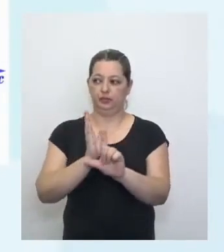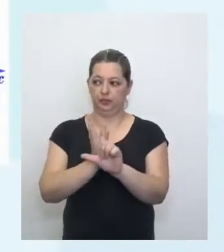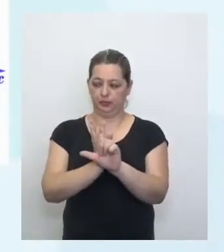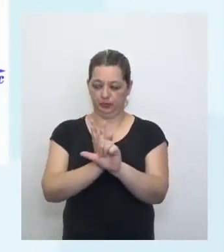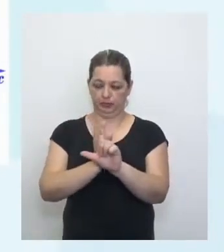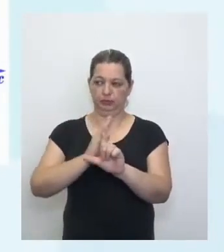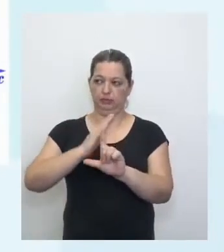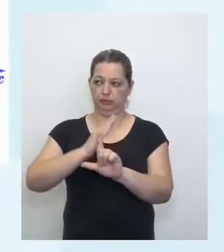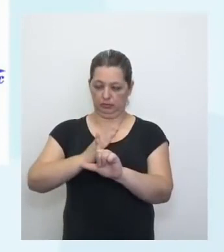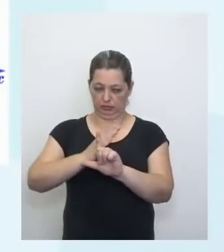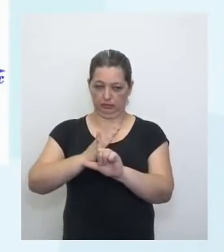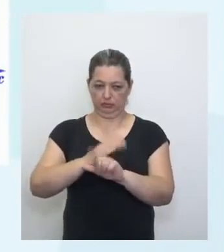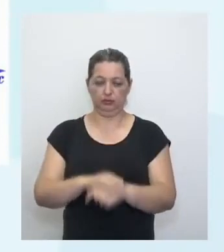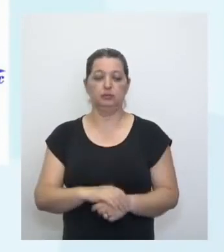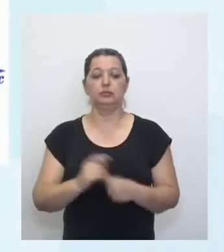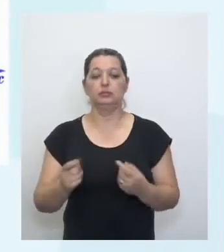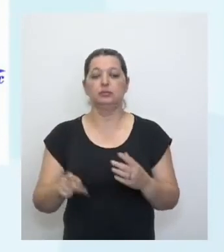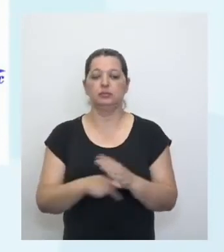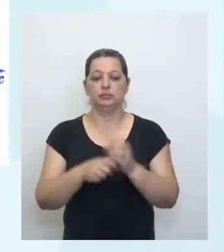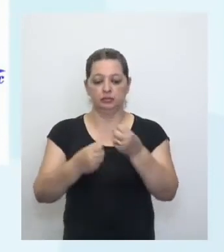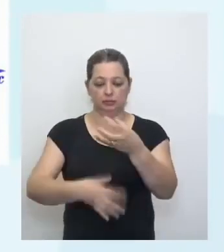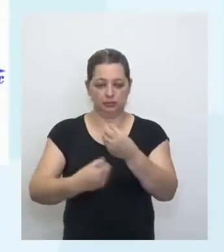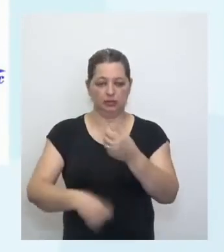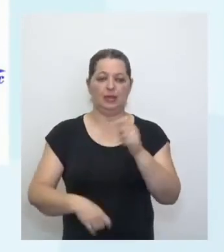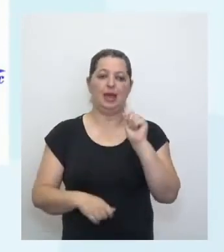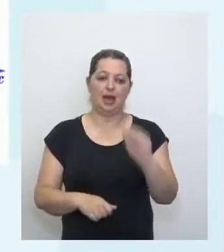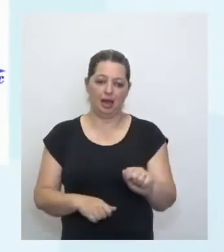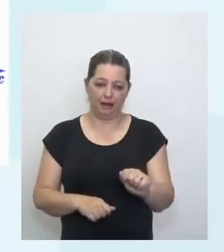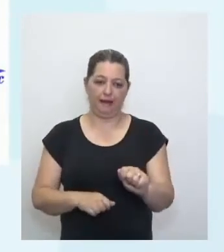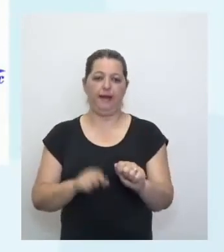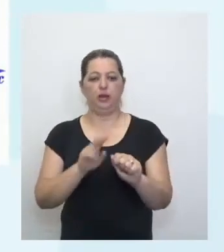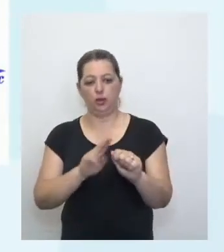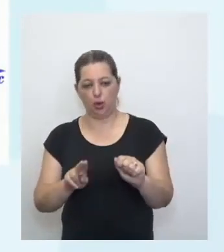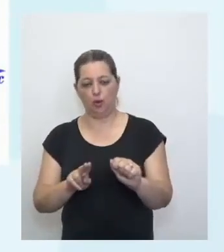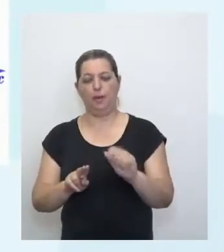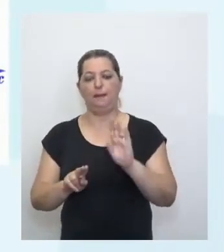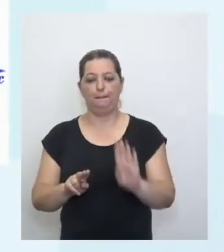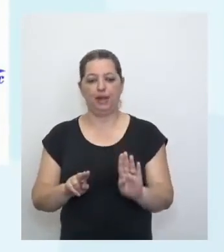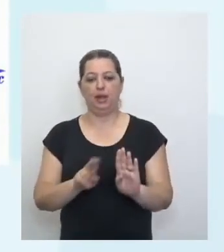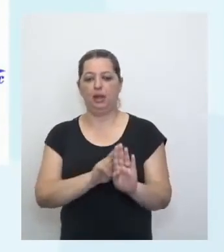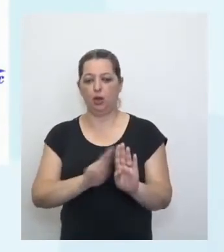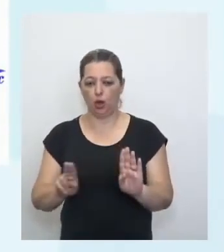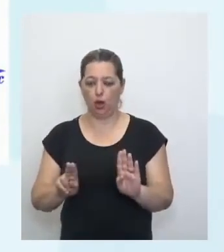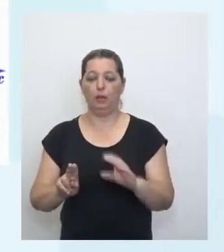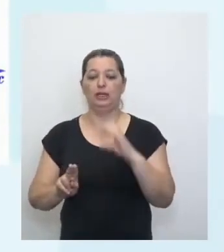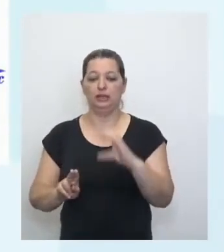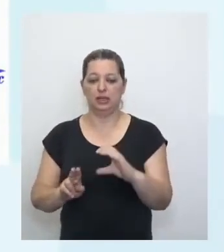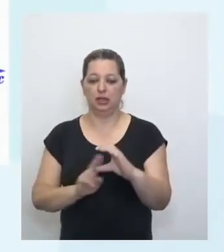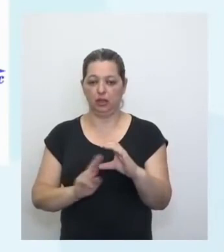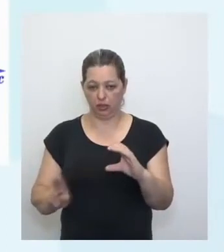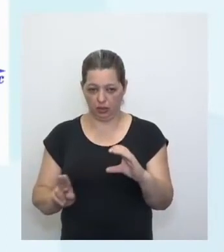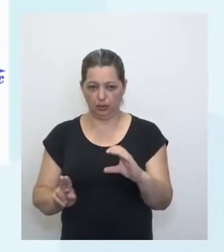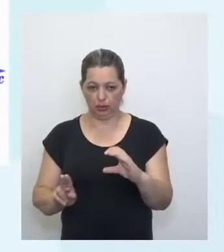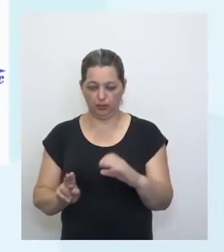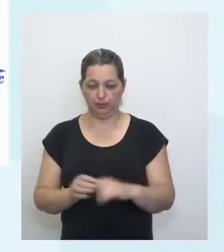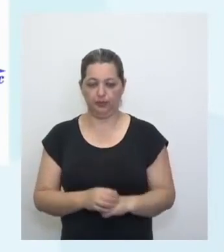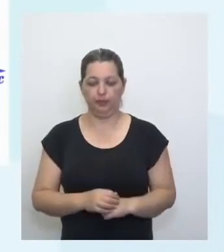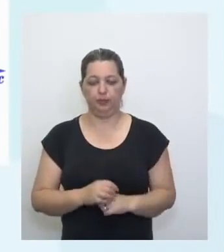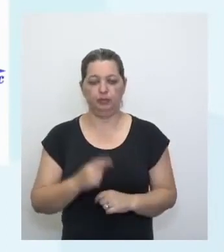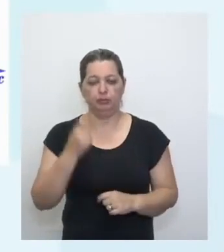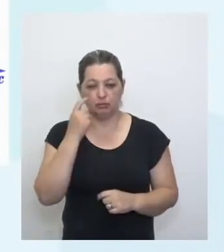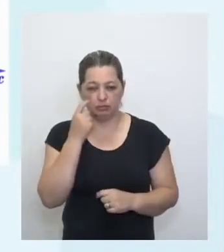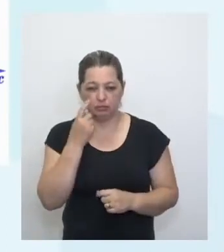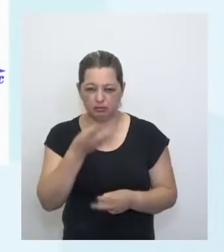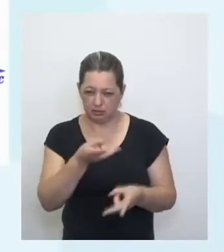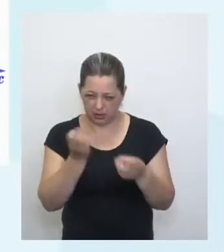no chat, você vai colocar lá, letra A é tal nome, letra B é tal nome e letra C é tal nome. Como essa eu quero sentir se